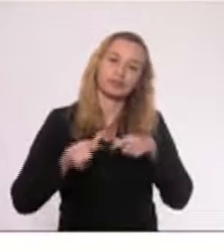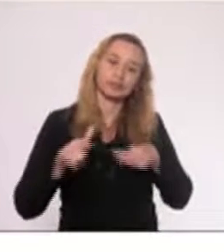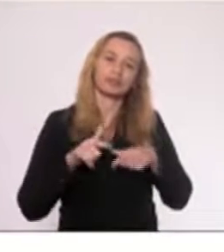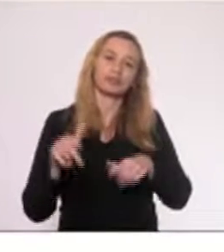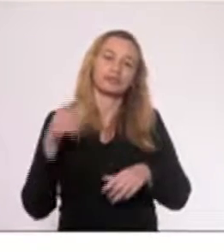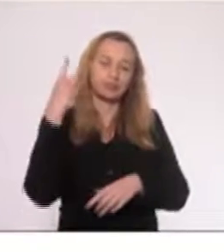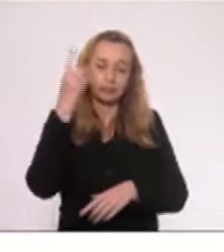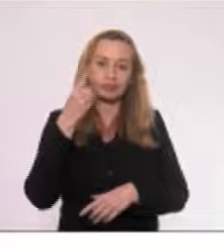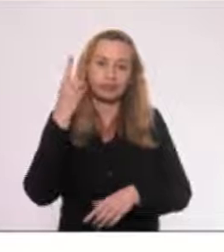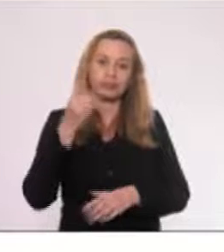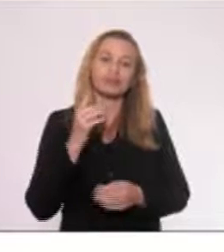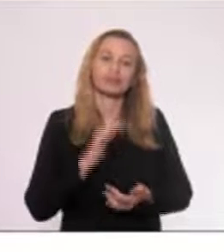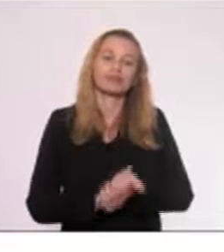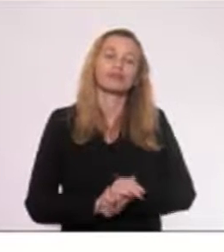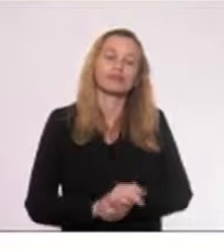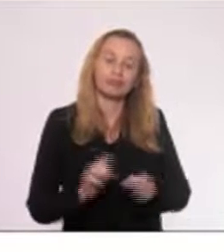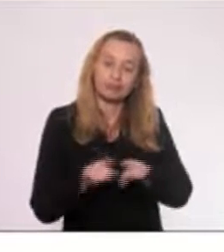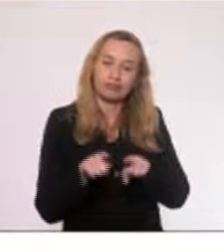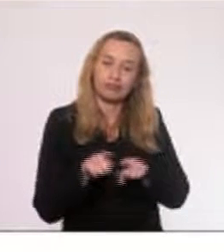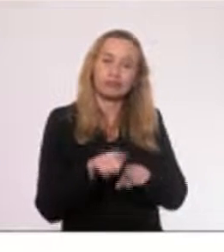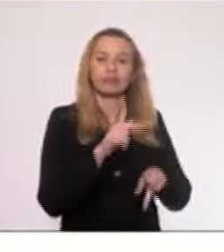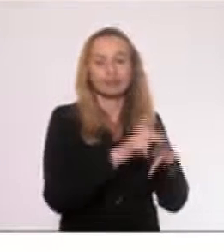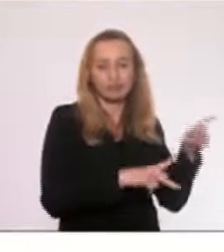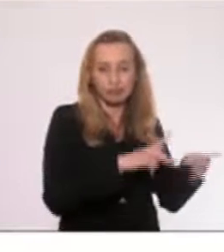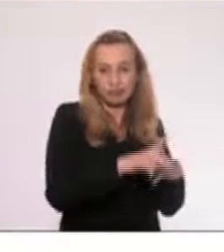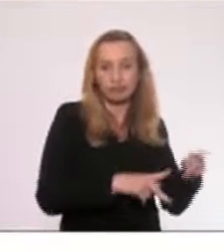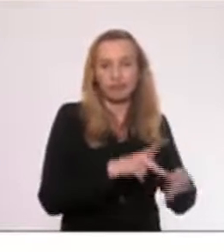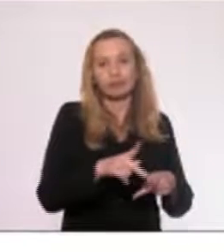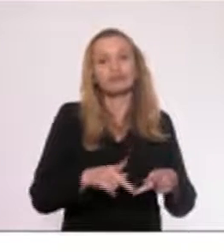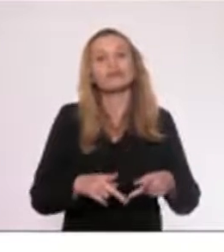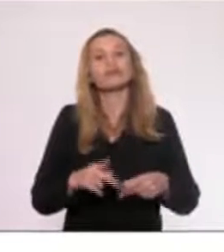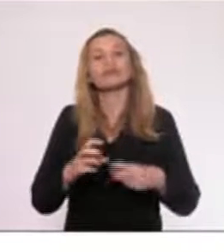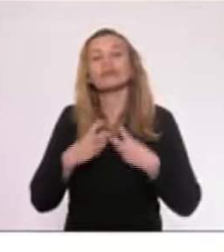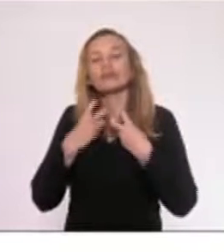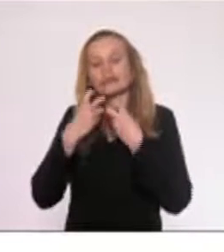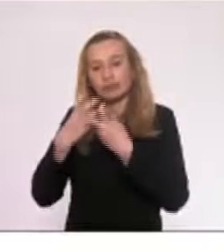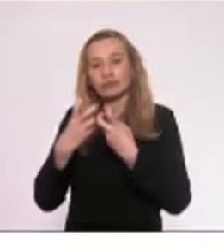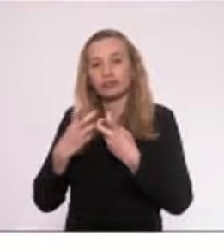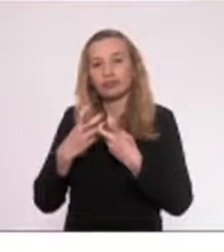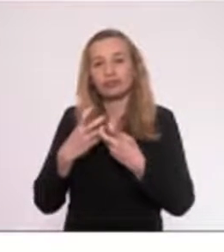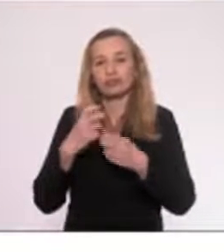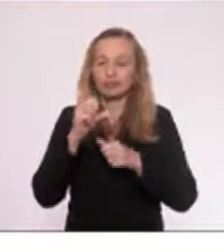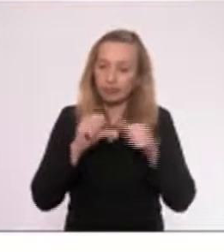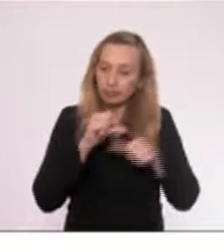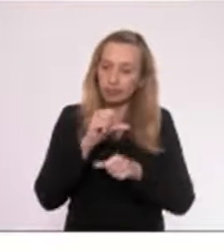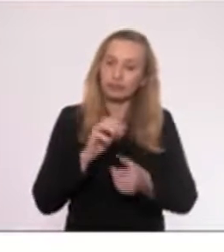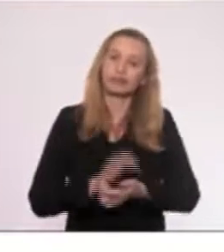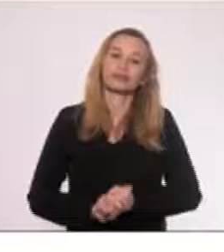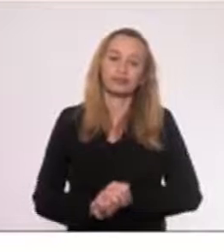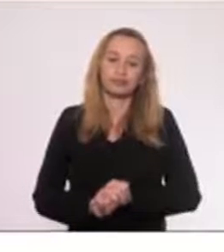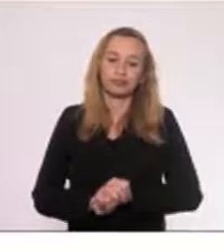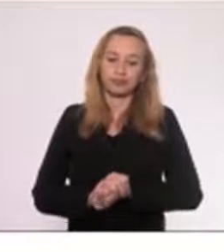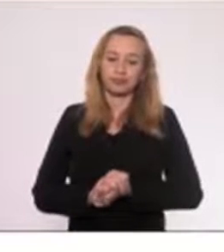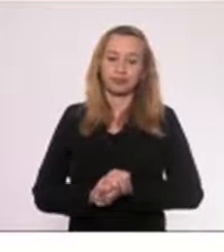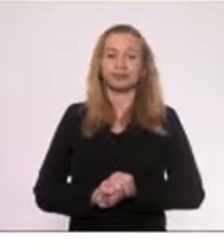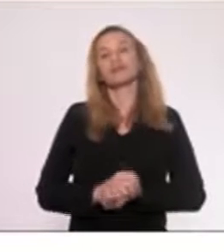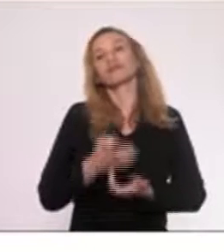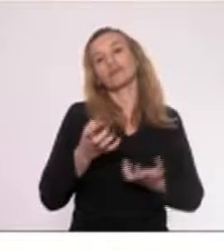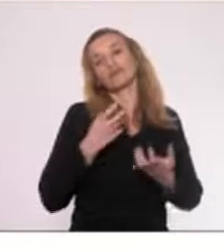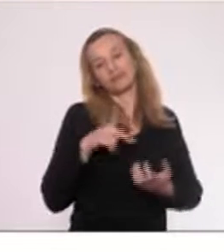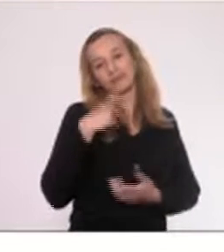sobretudo, com a população do Rio de Janeiro que tanto clama por mudança. Olha, eu quero